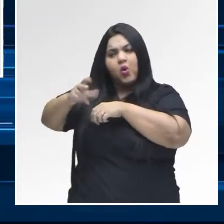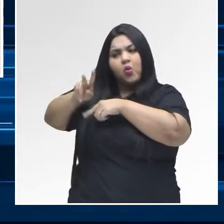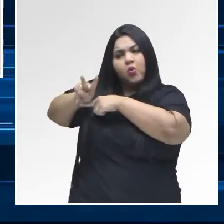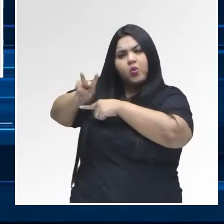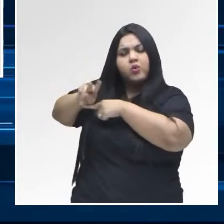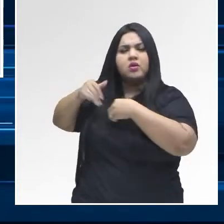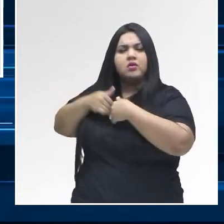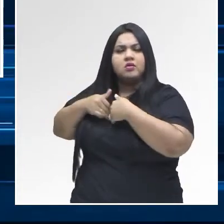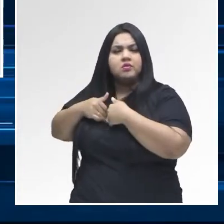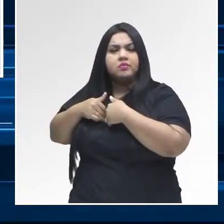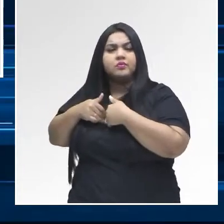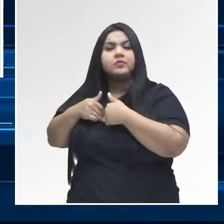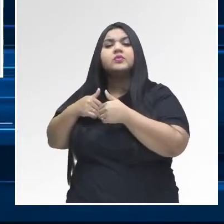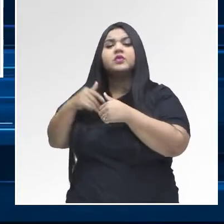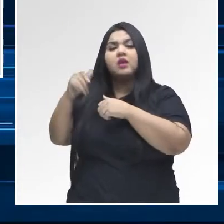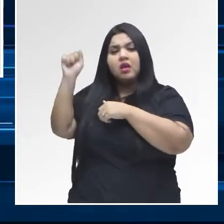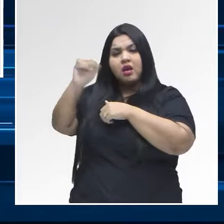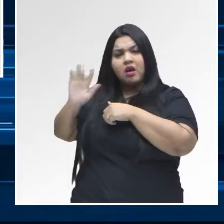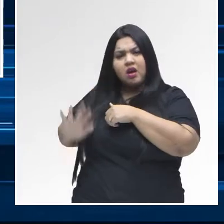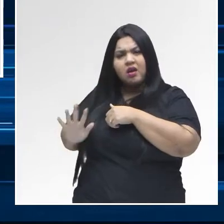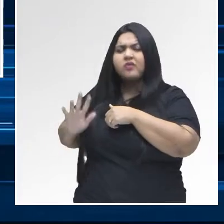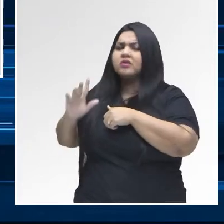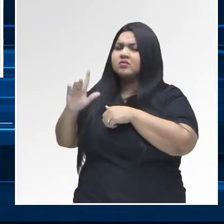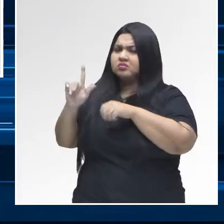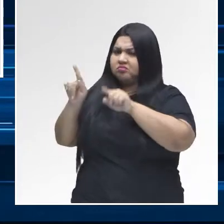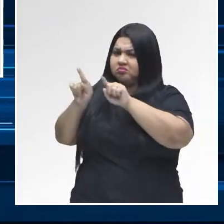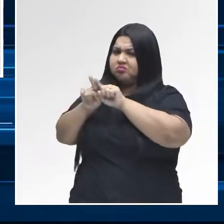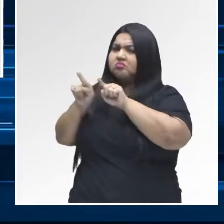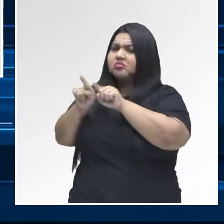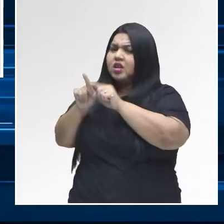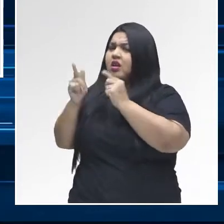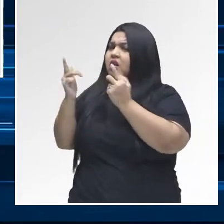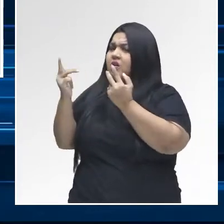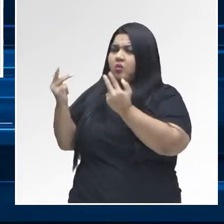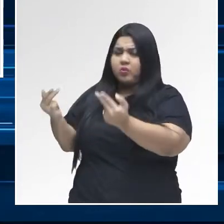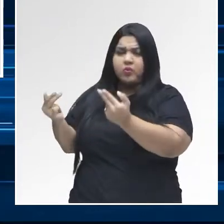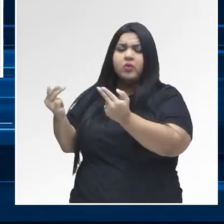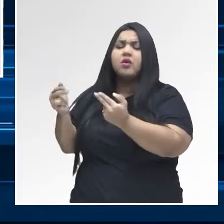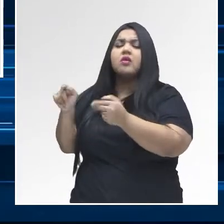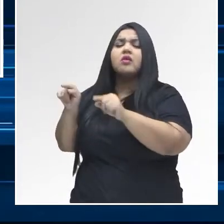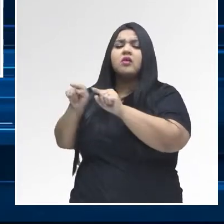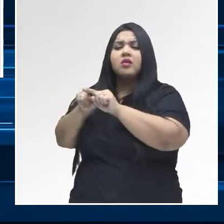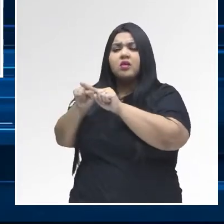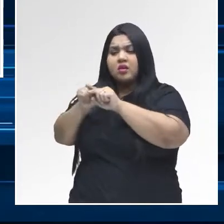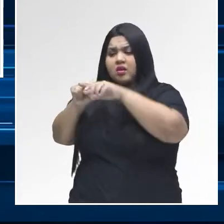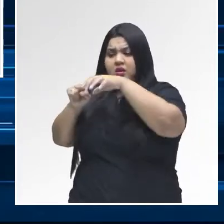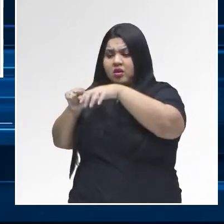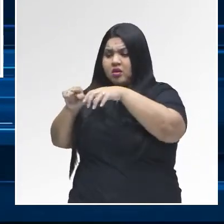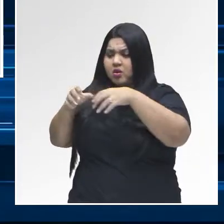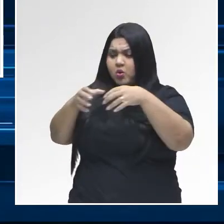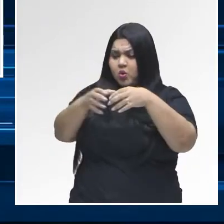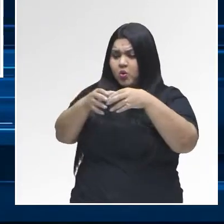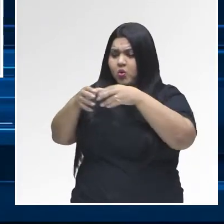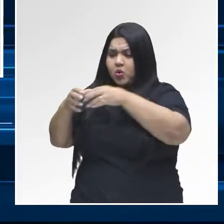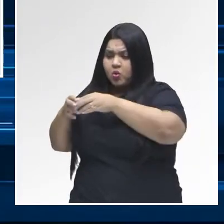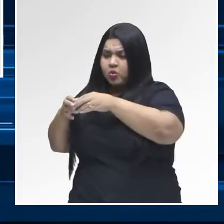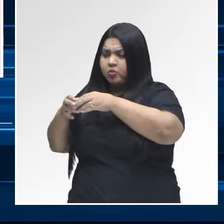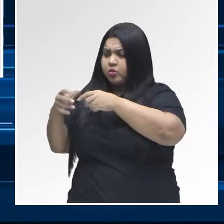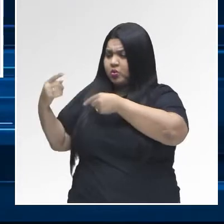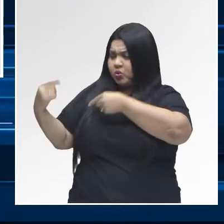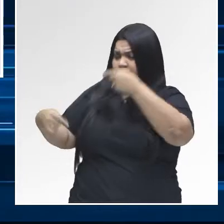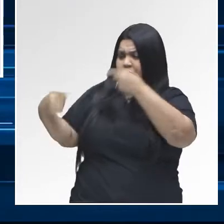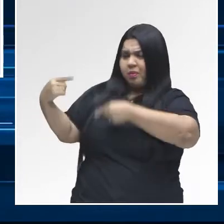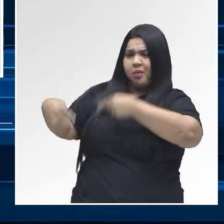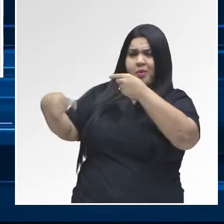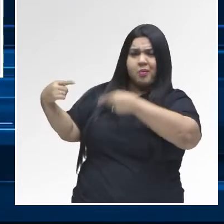Então, na África também não era muito diferente. Então, era muito comum uma tribo vizinha da outra estarem em constante